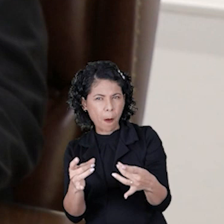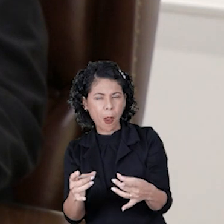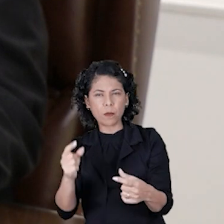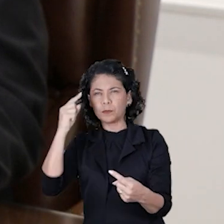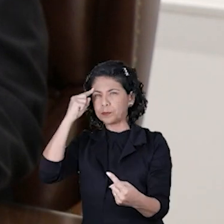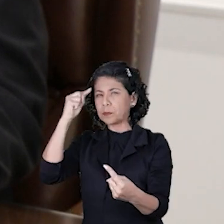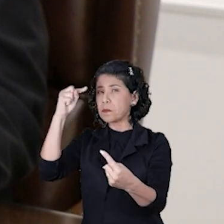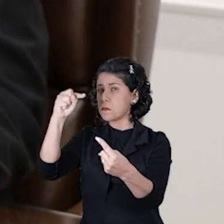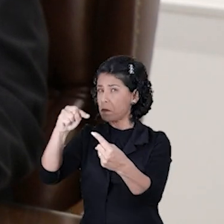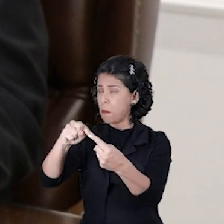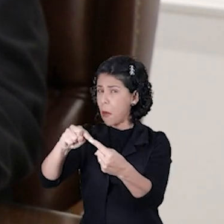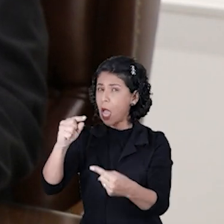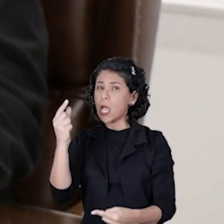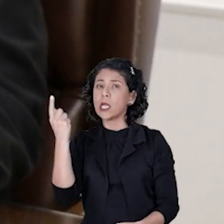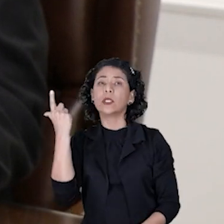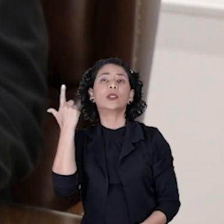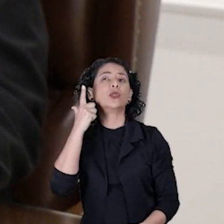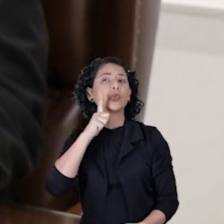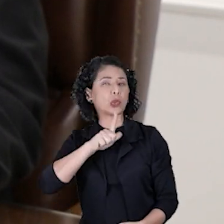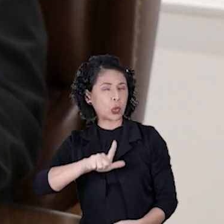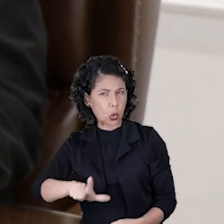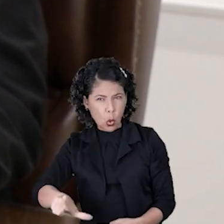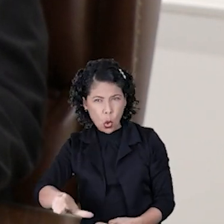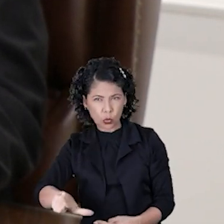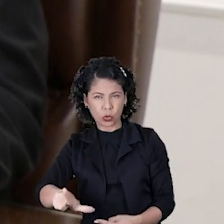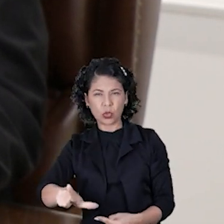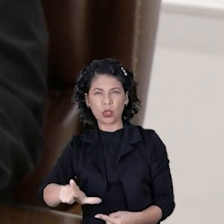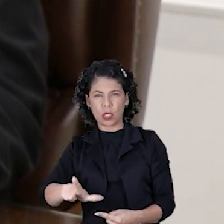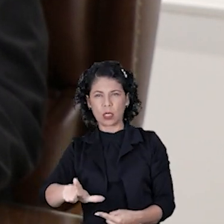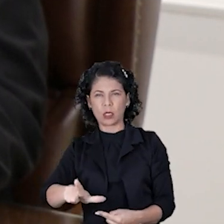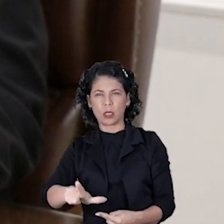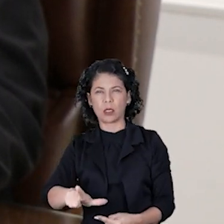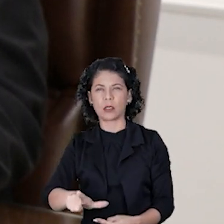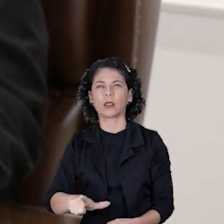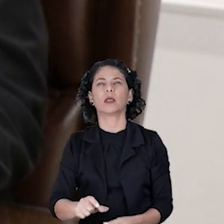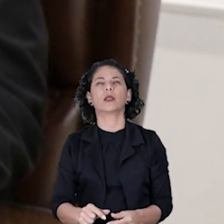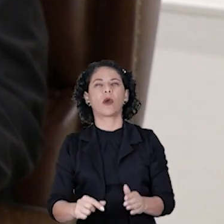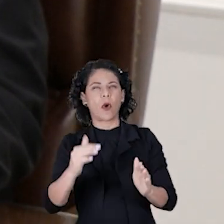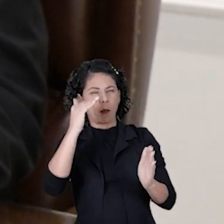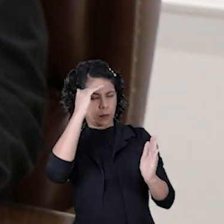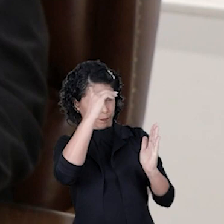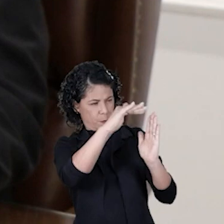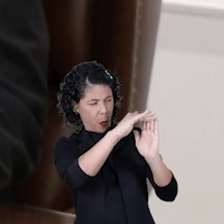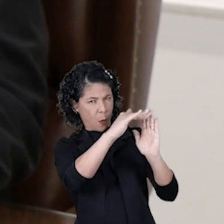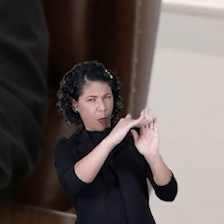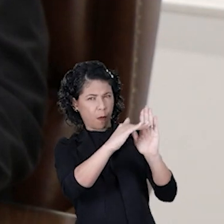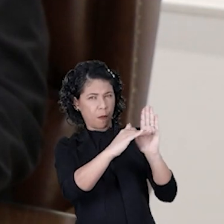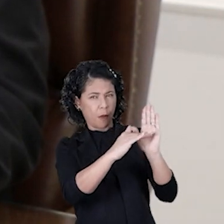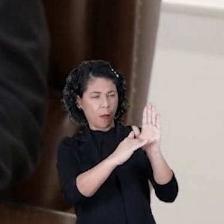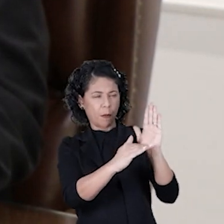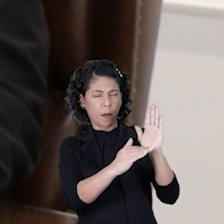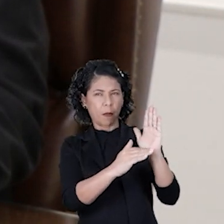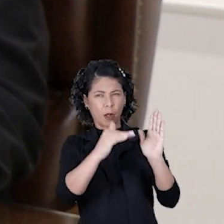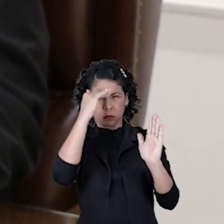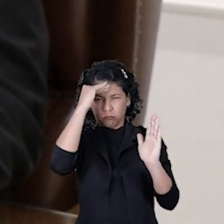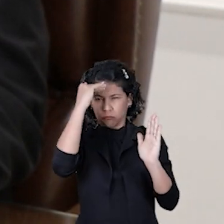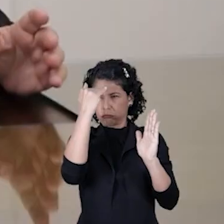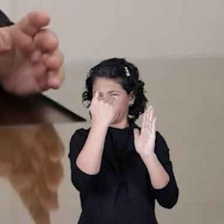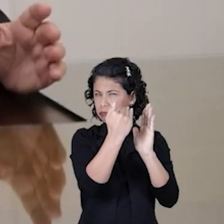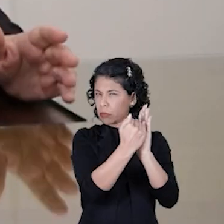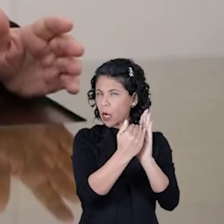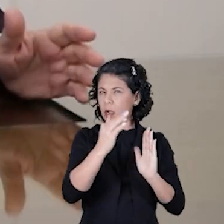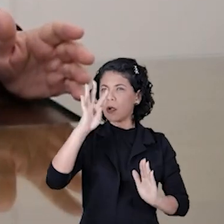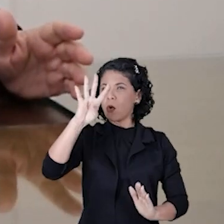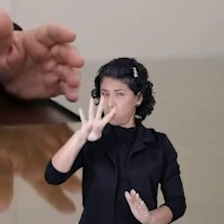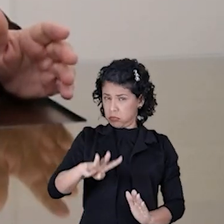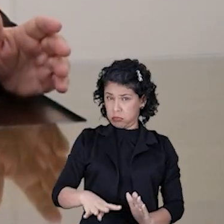especificando as metas a serem alcançadas e também fixando cronogramas